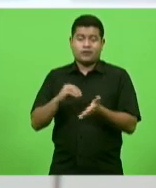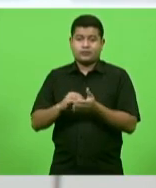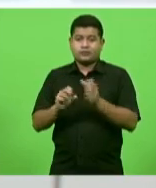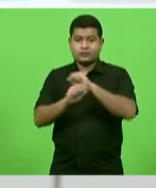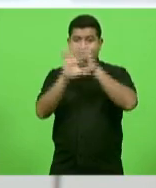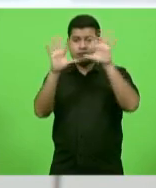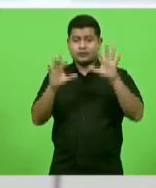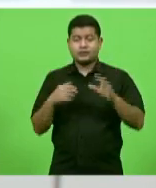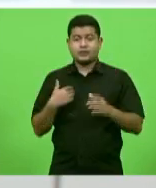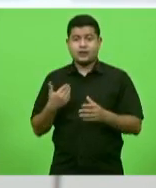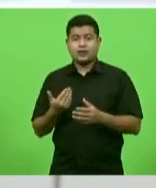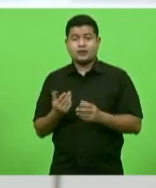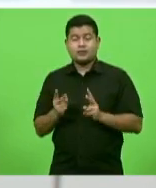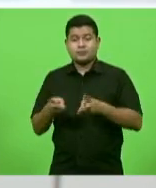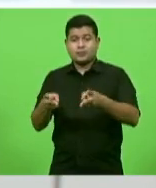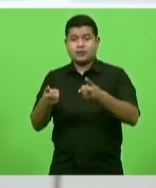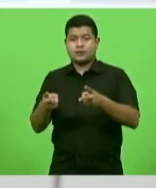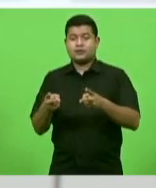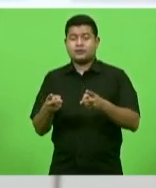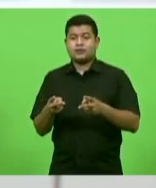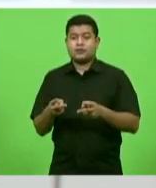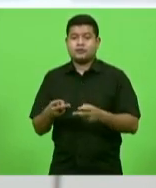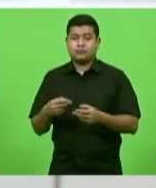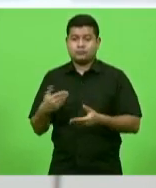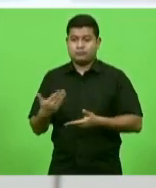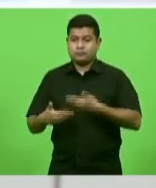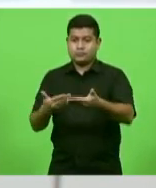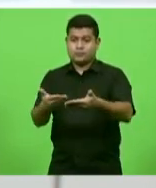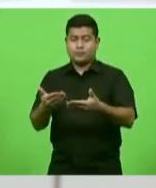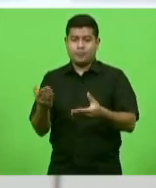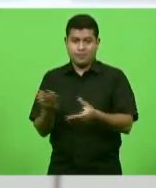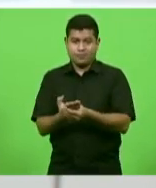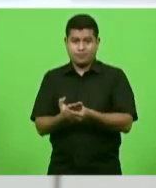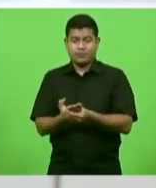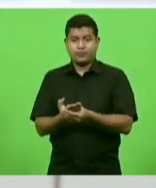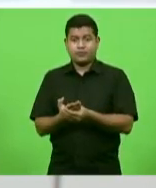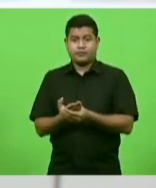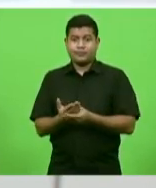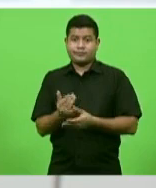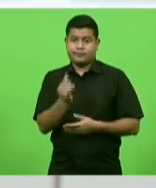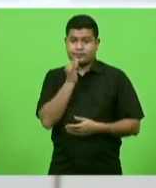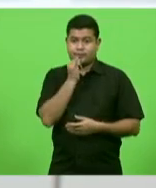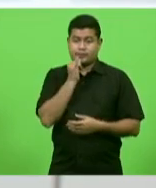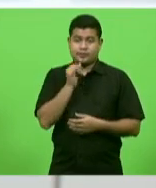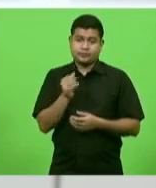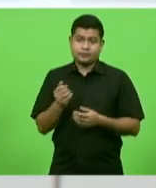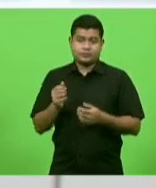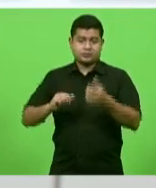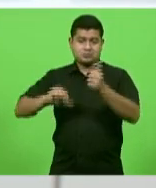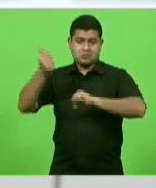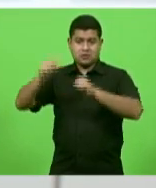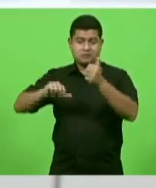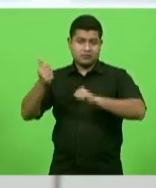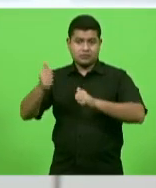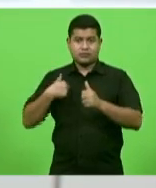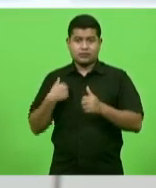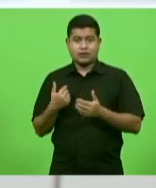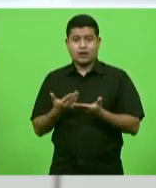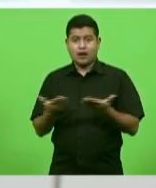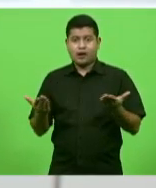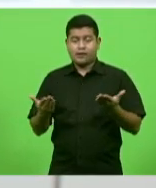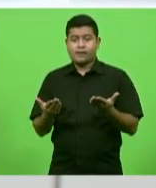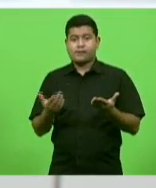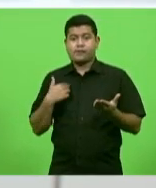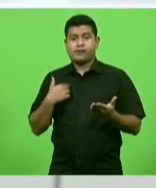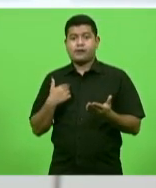consequentemente permitir o prosseguimento do processo ao menos na hipótese sobre análises a desencontradas